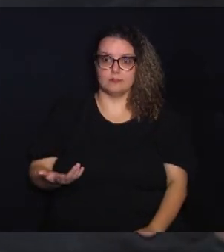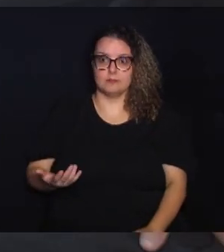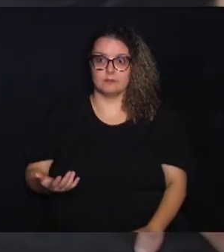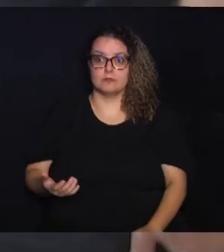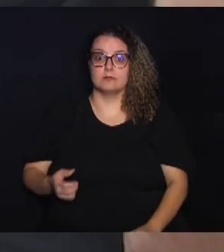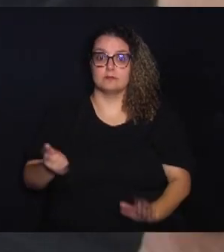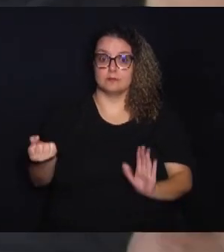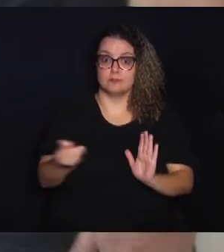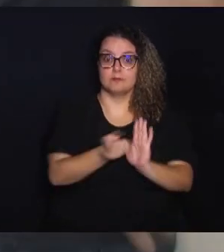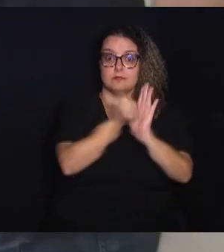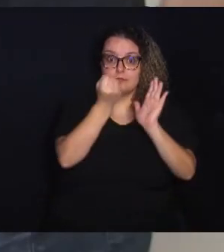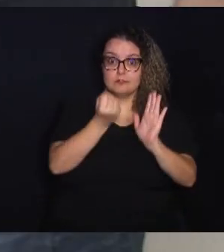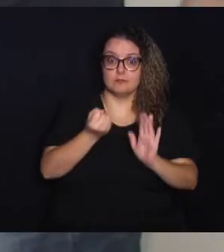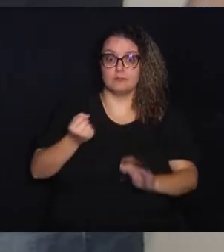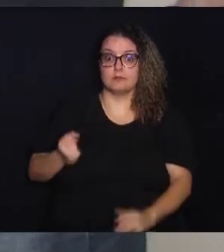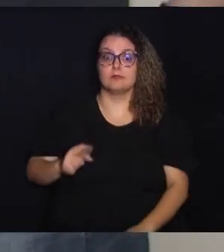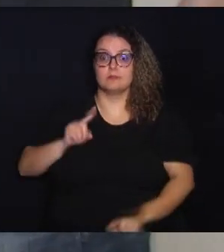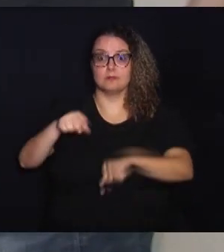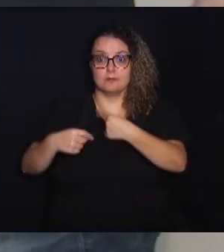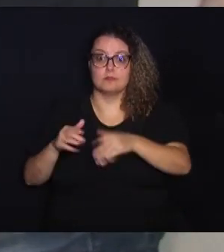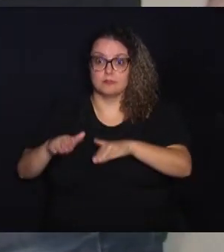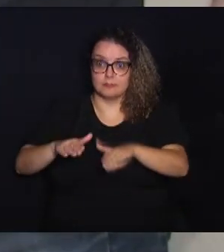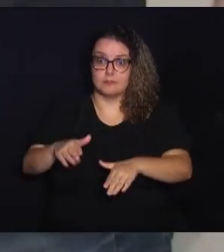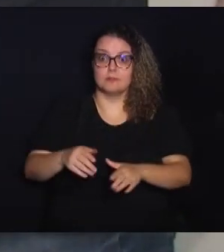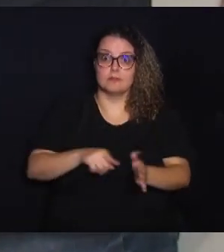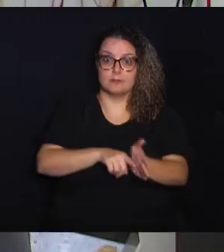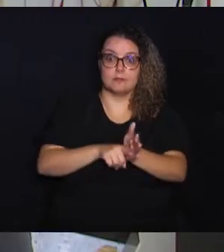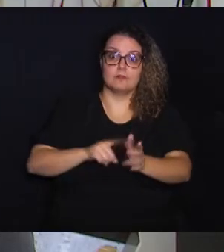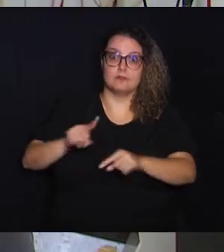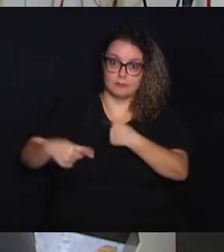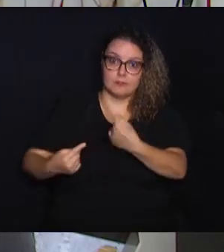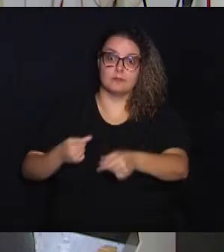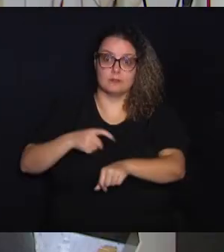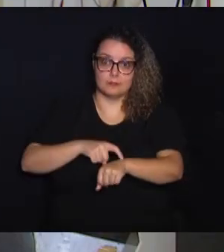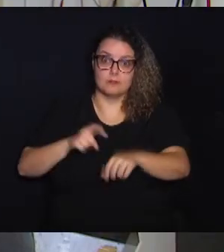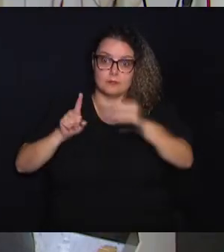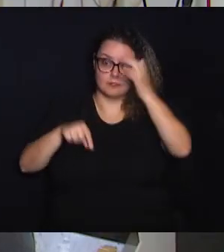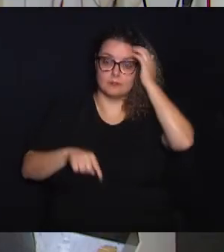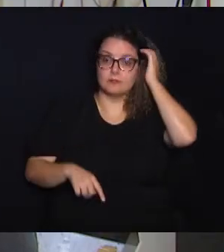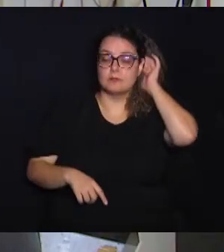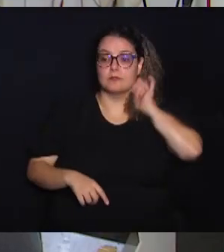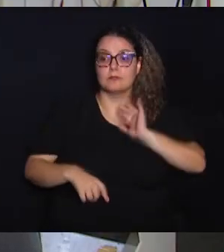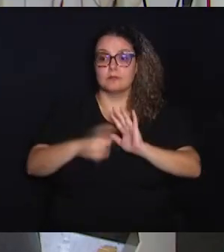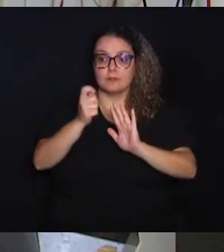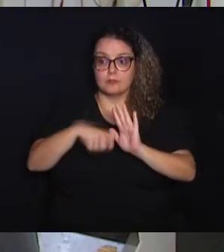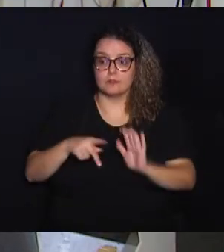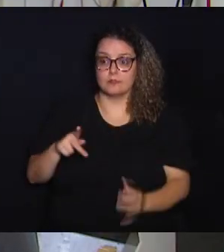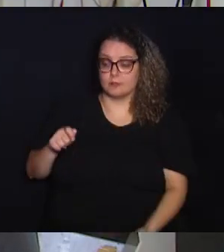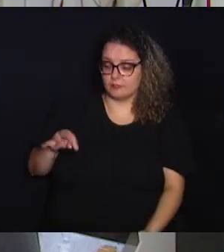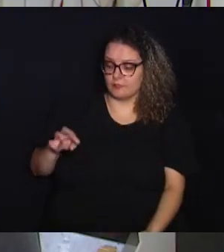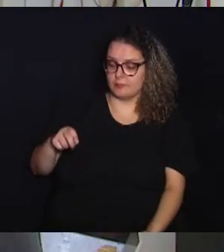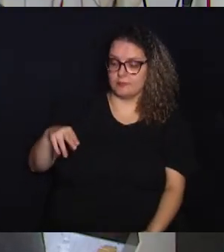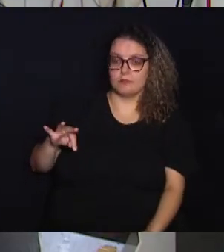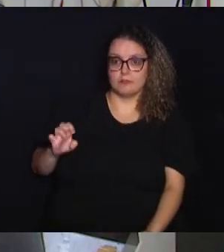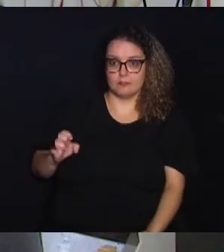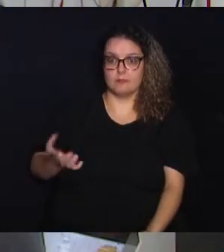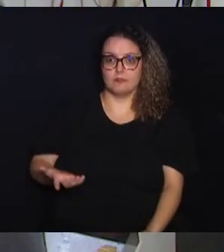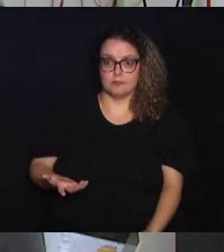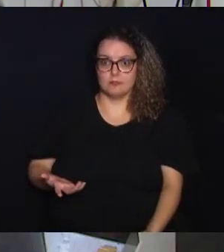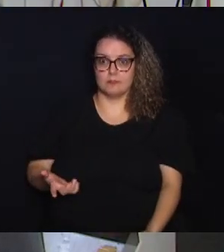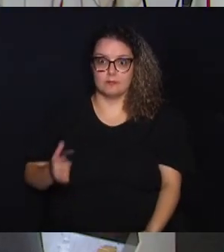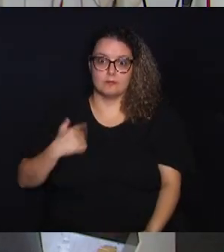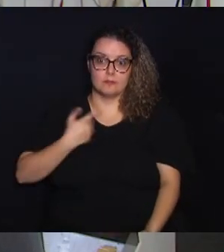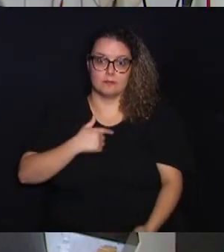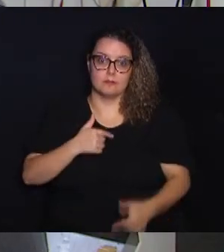do dispositivo é o próximo passo da pesquisa. A nossa próxima etapa é um registro de patente, um